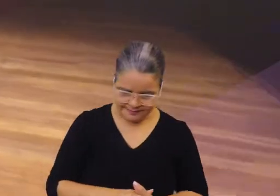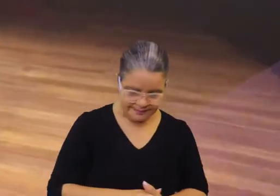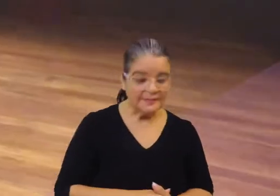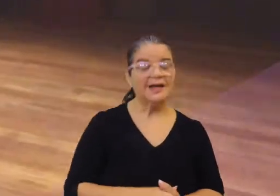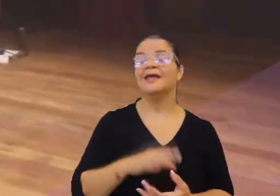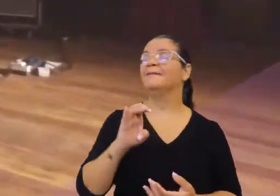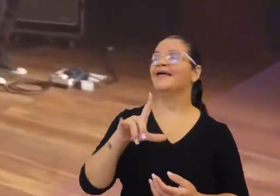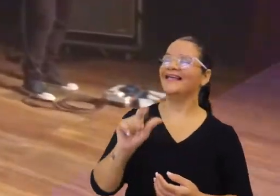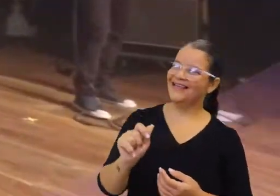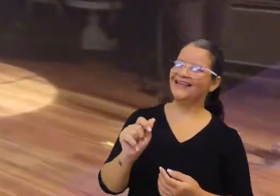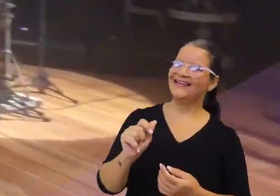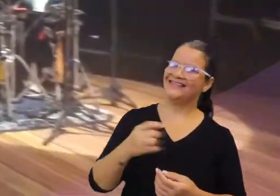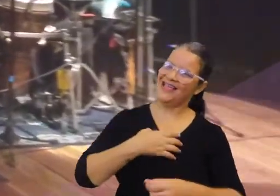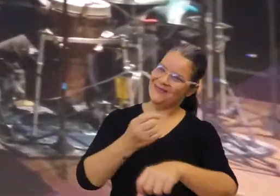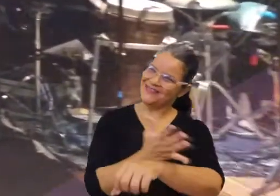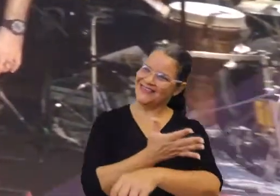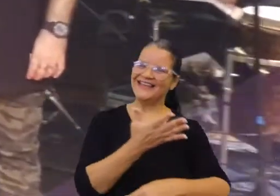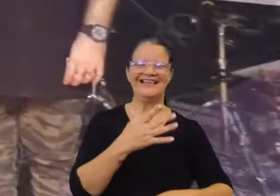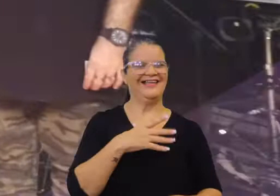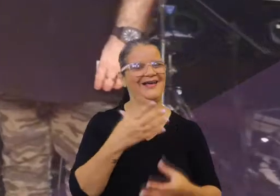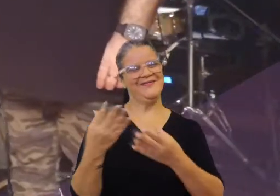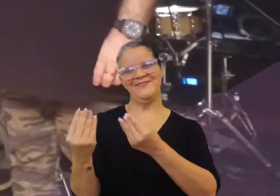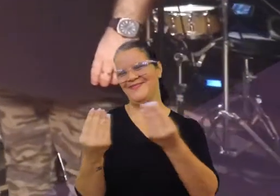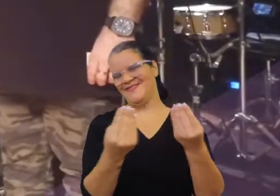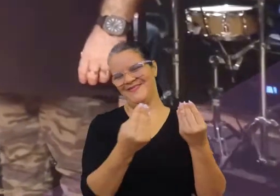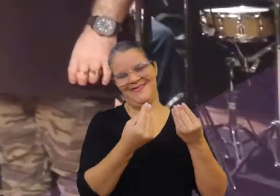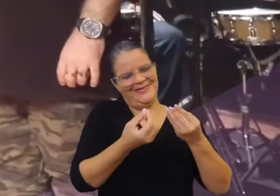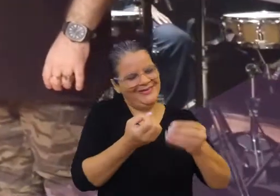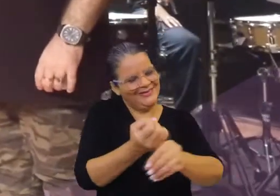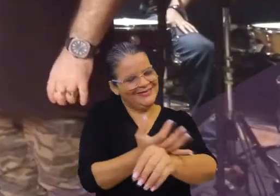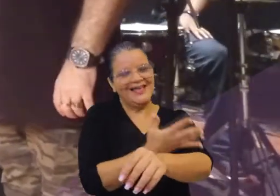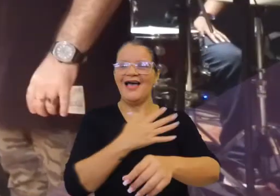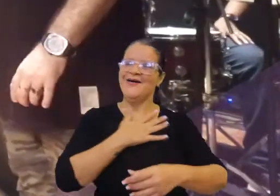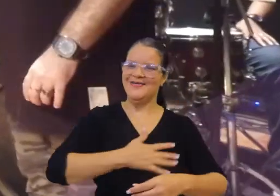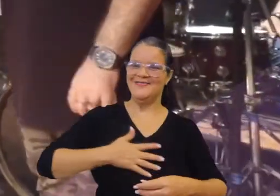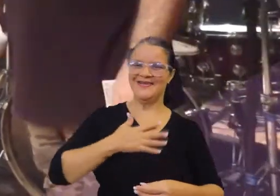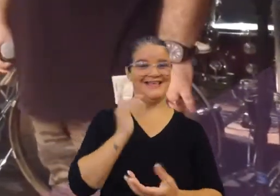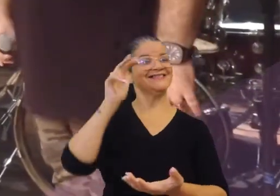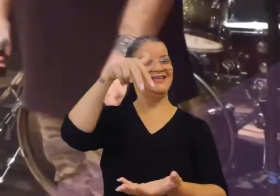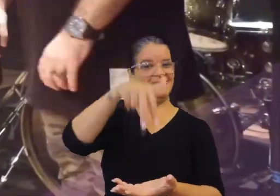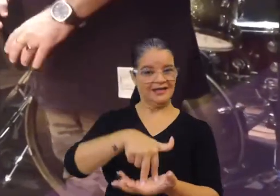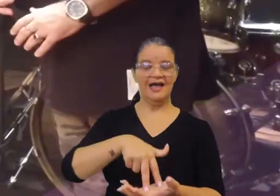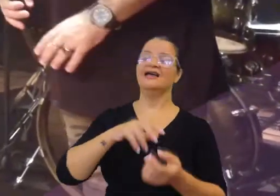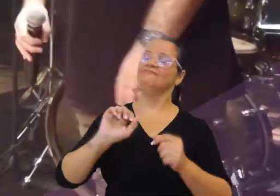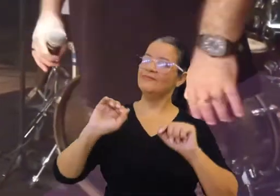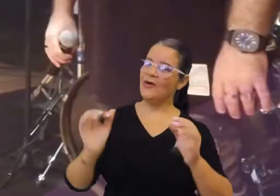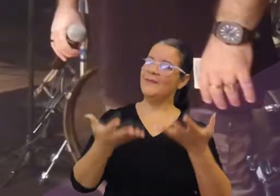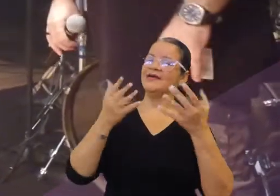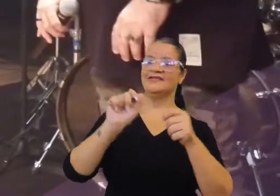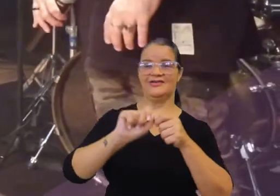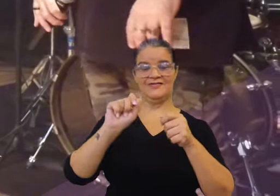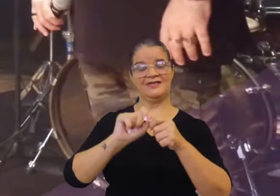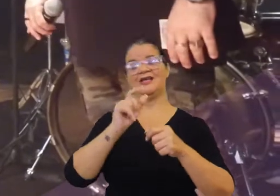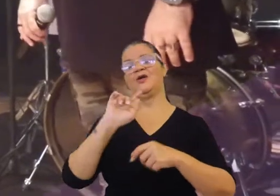E aí, Bela, emocionada? Muito. É um enorme prazer estar aqui, prestando essa homenagem ao nosso